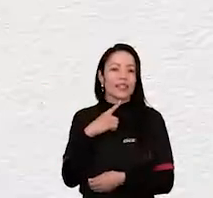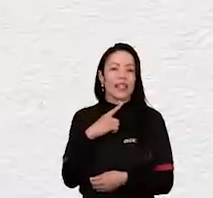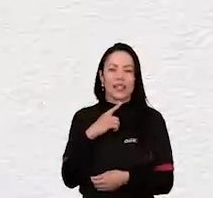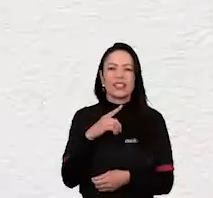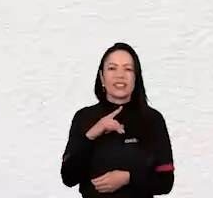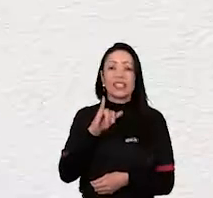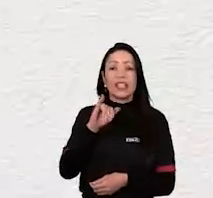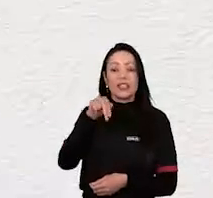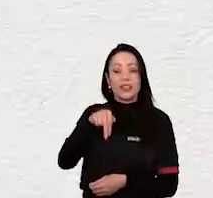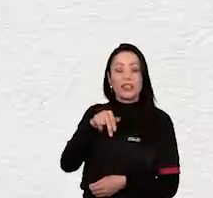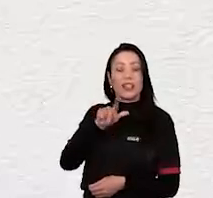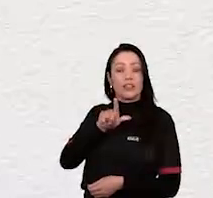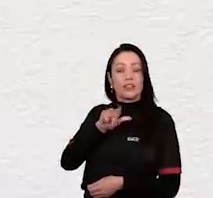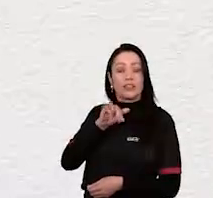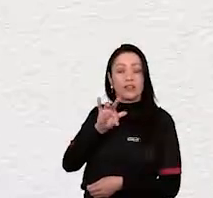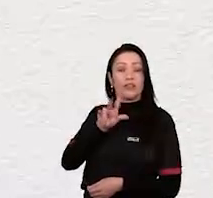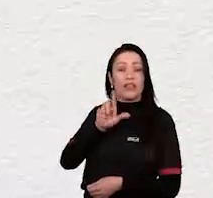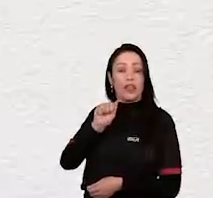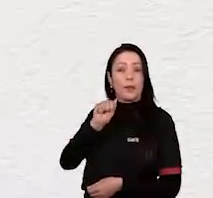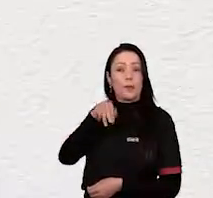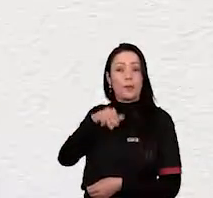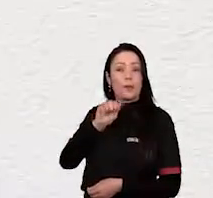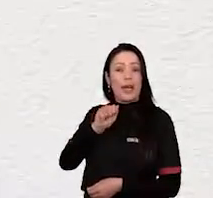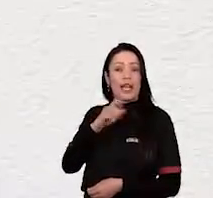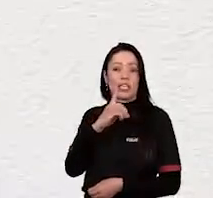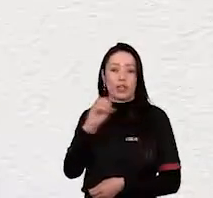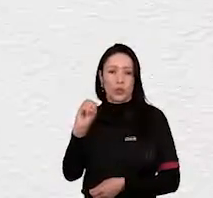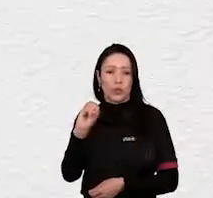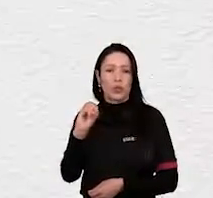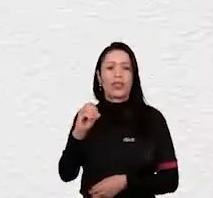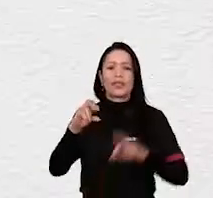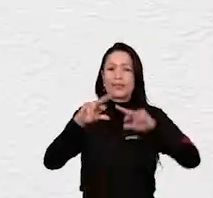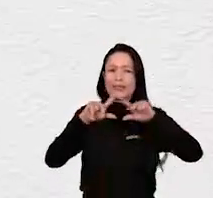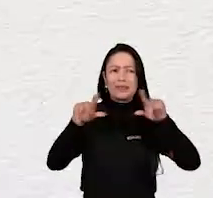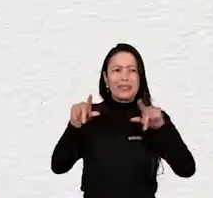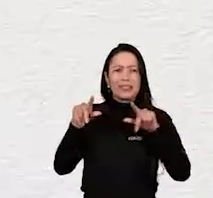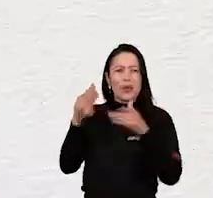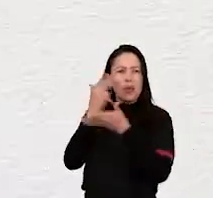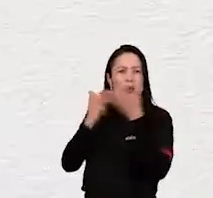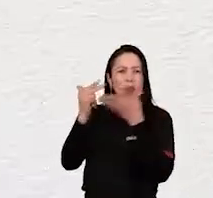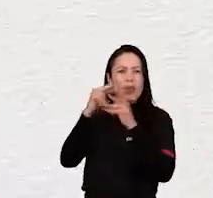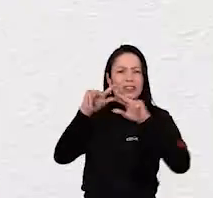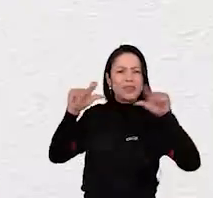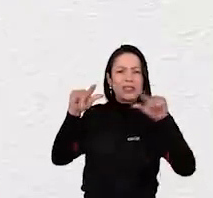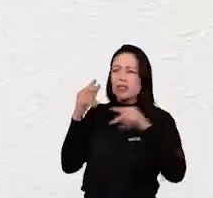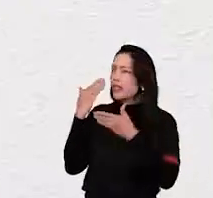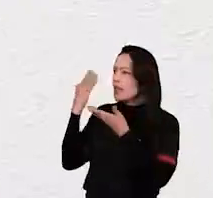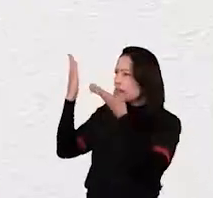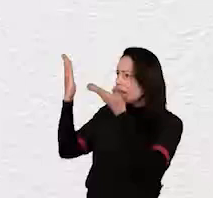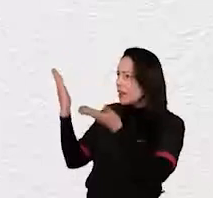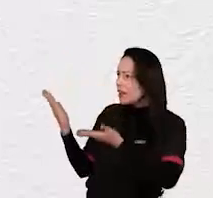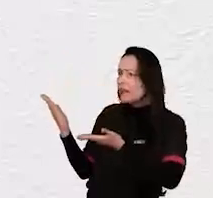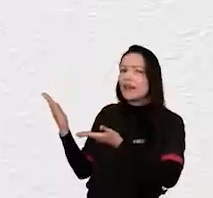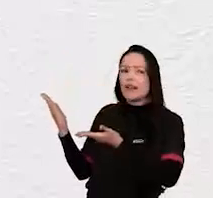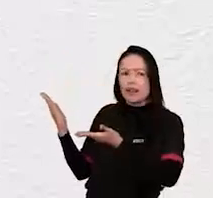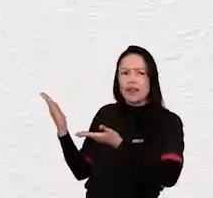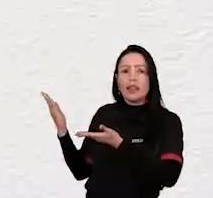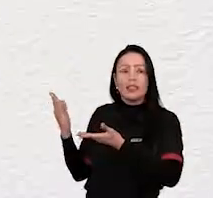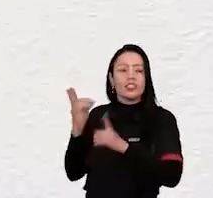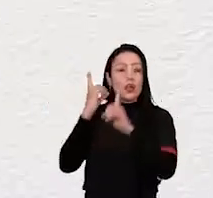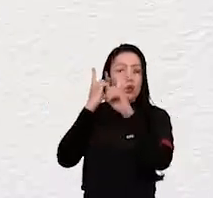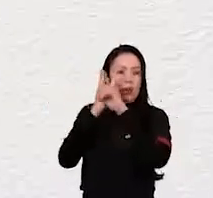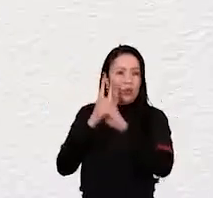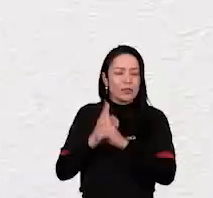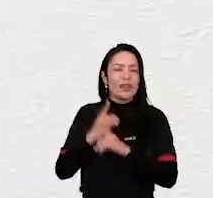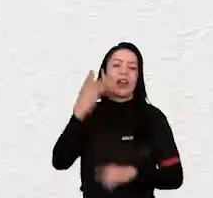inflamatória envolvida, que já tem fagocitose, já tem bastões, já tem cocos, às vezes, só de olhar para isso aqui, a